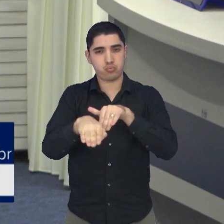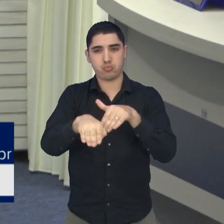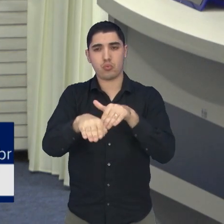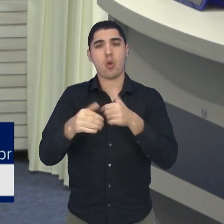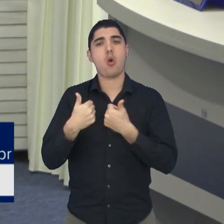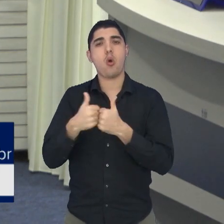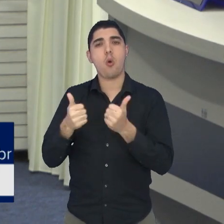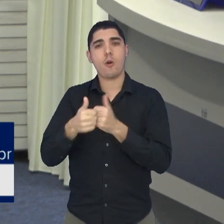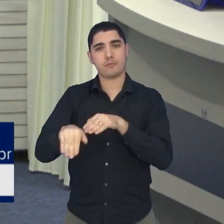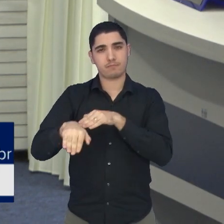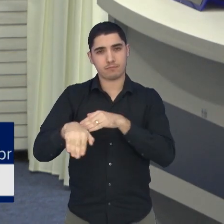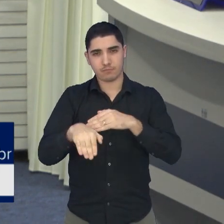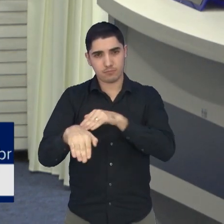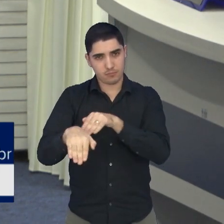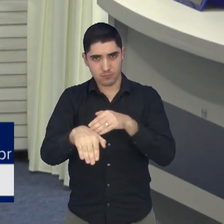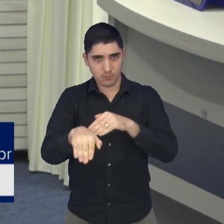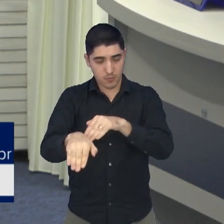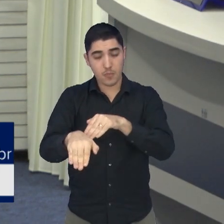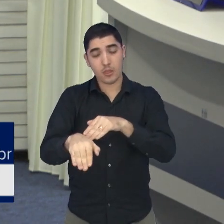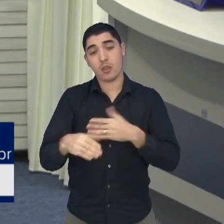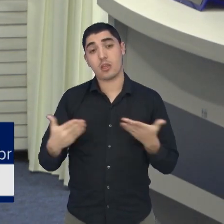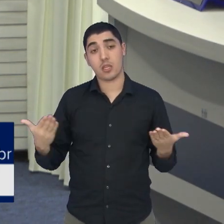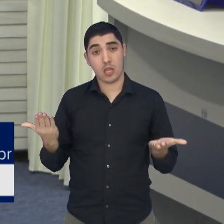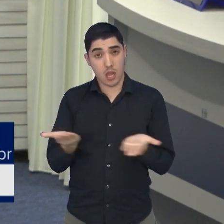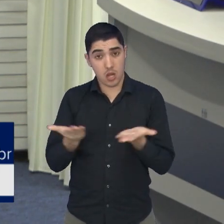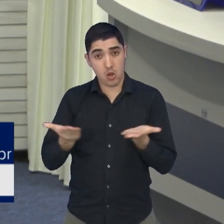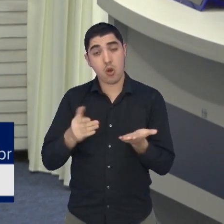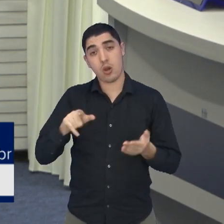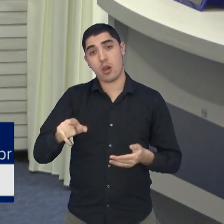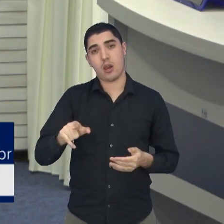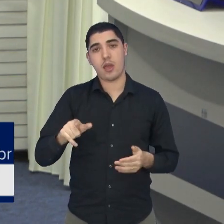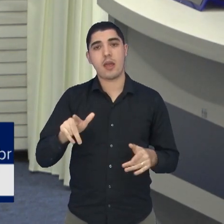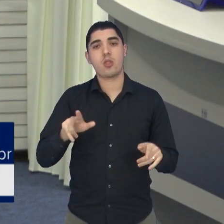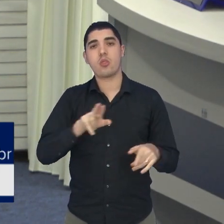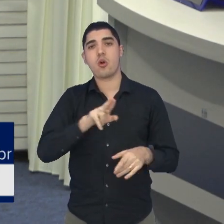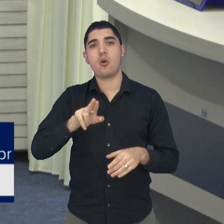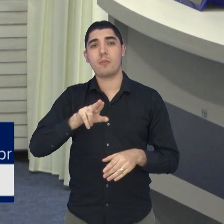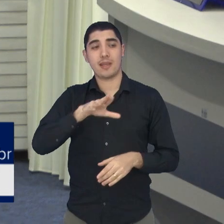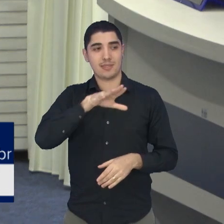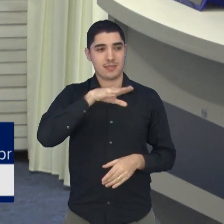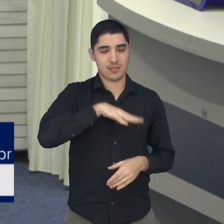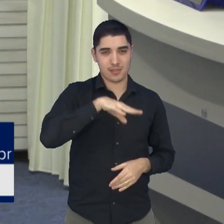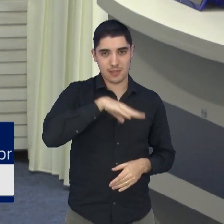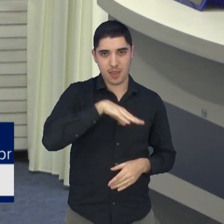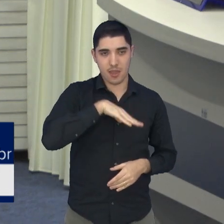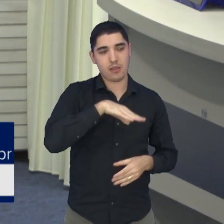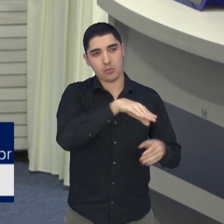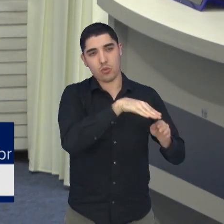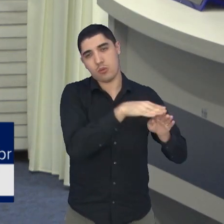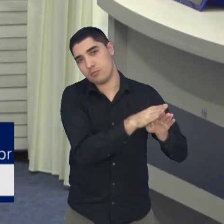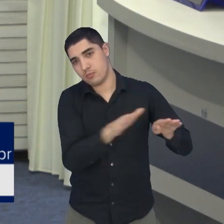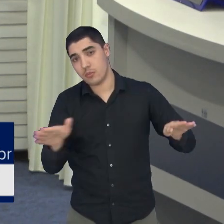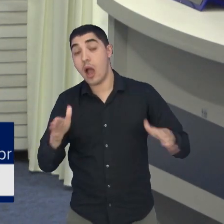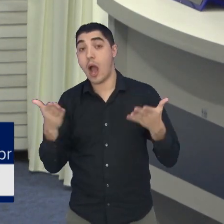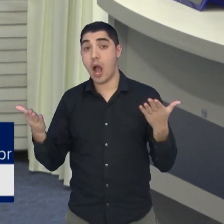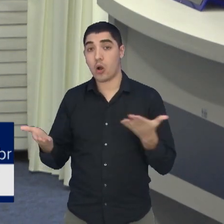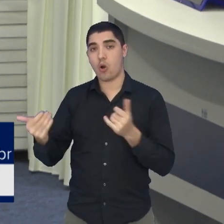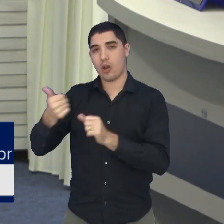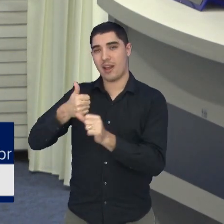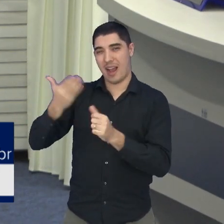na parte da tarde, que é a linha agora é centro-bairro. No início foi bairro-centro,